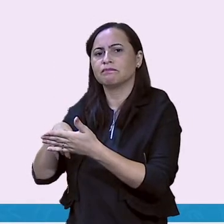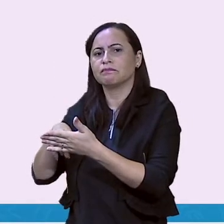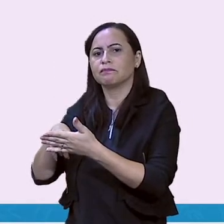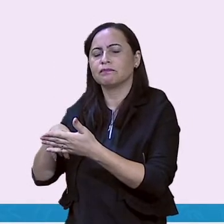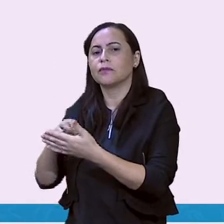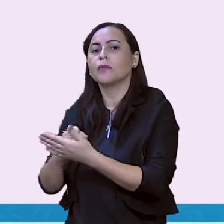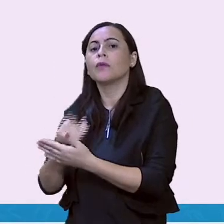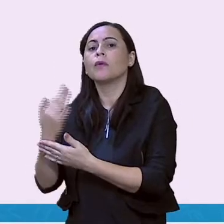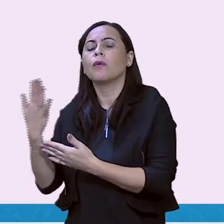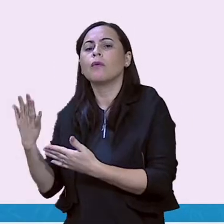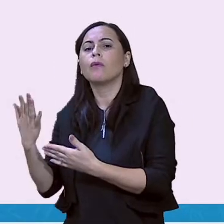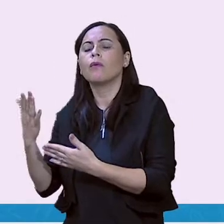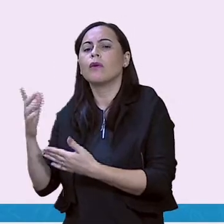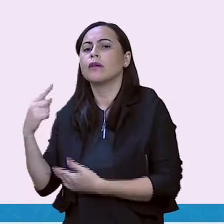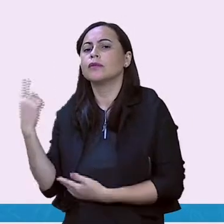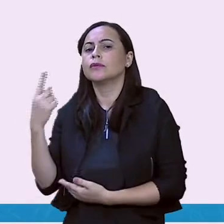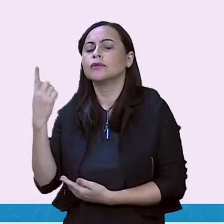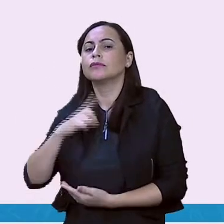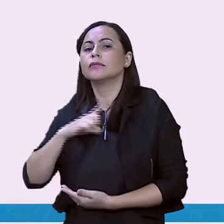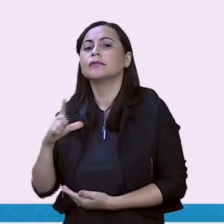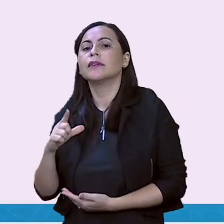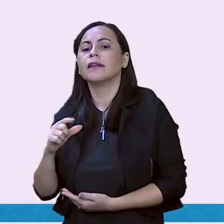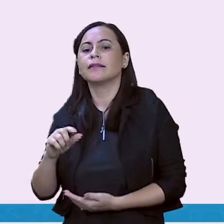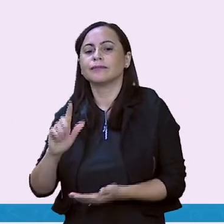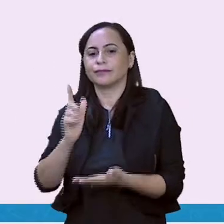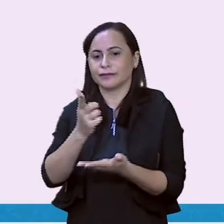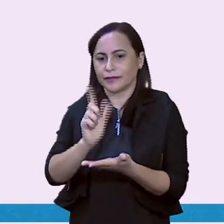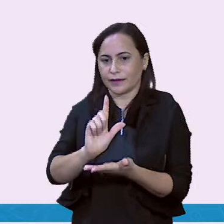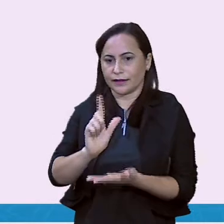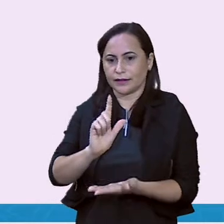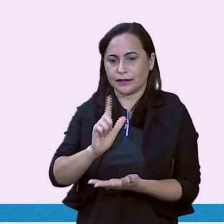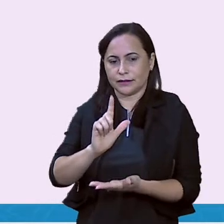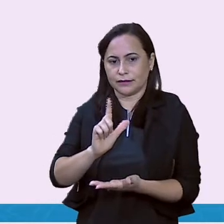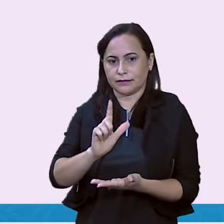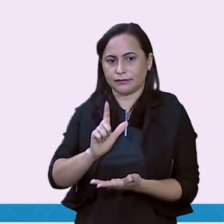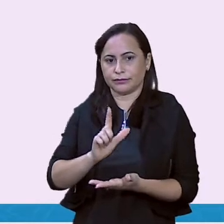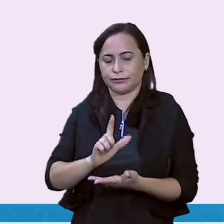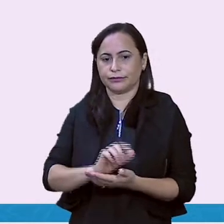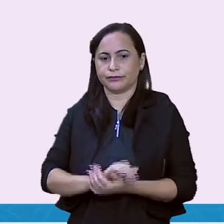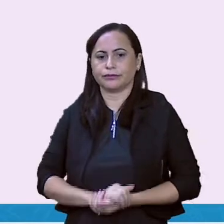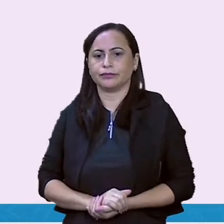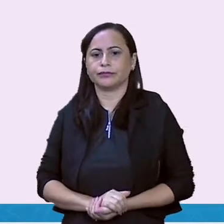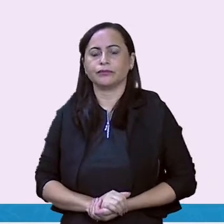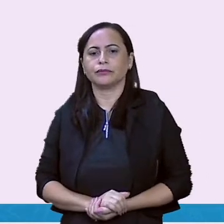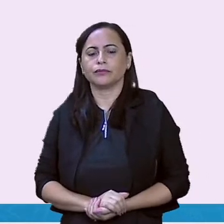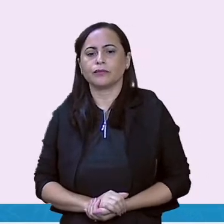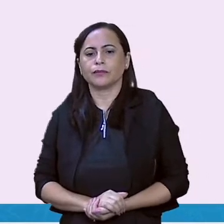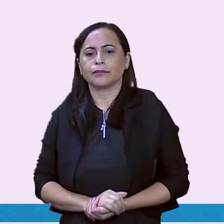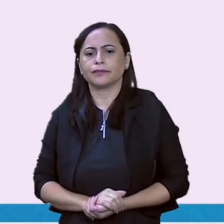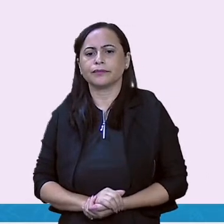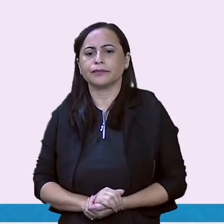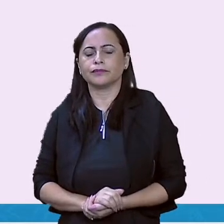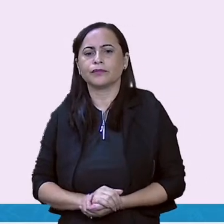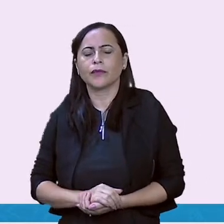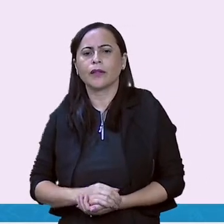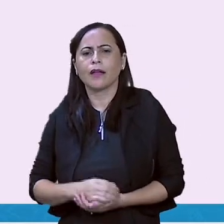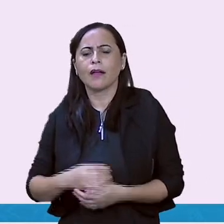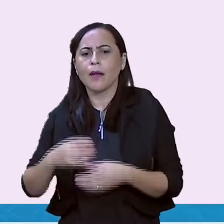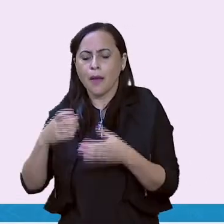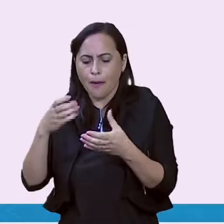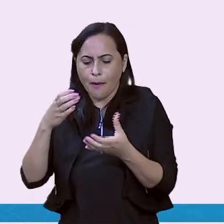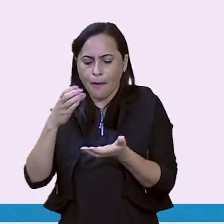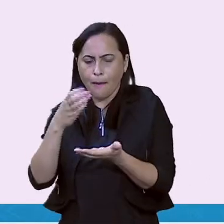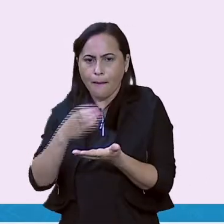ali? É em litro, então é em L. O pote da geleia,